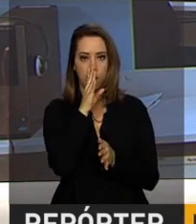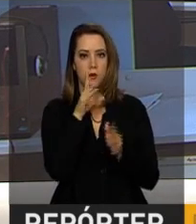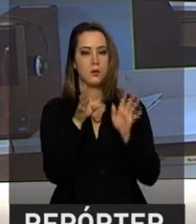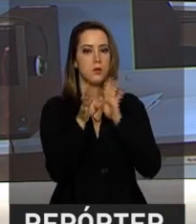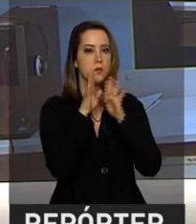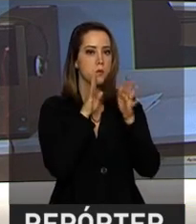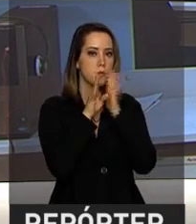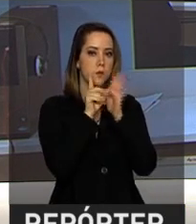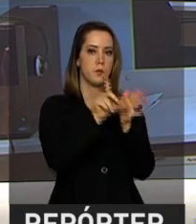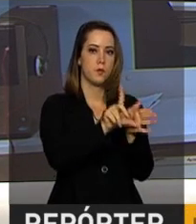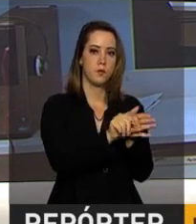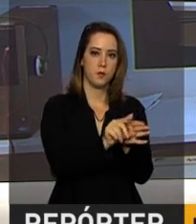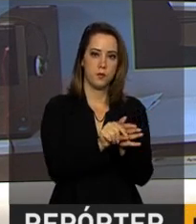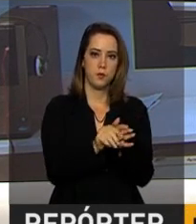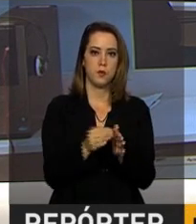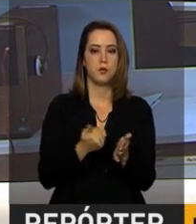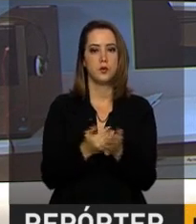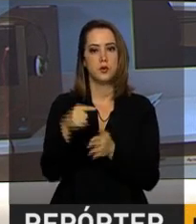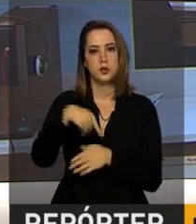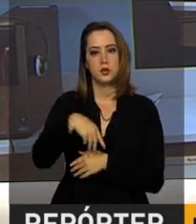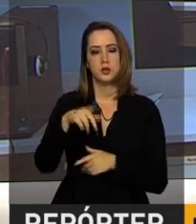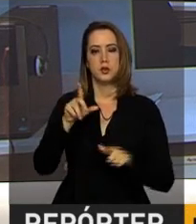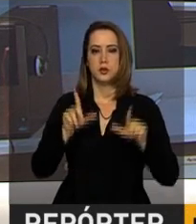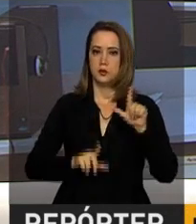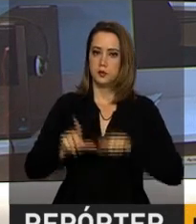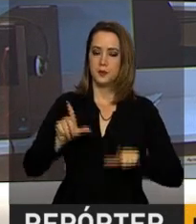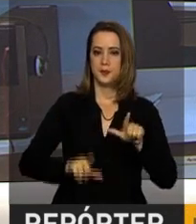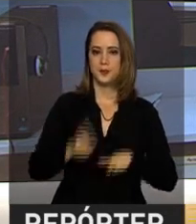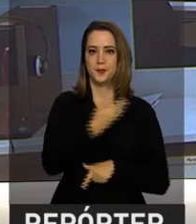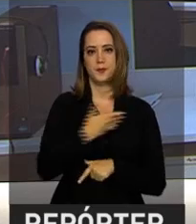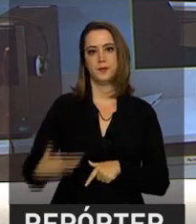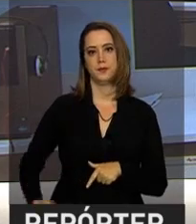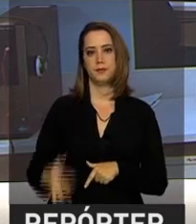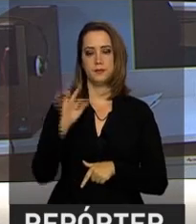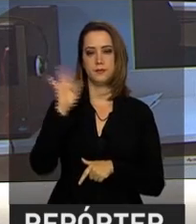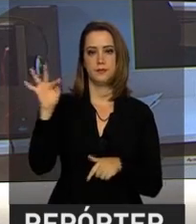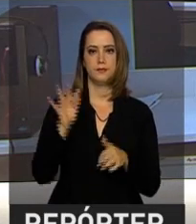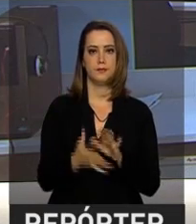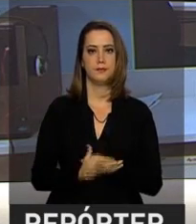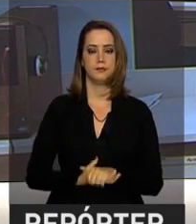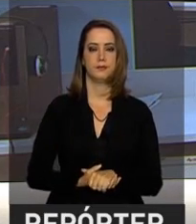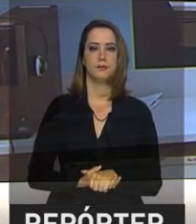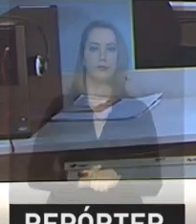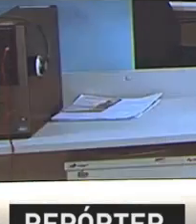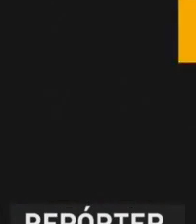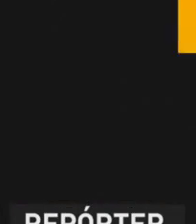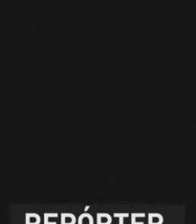em nossas redes sociais. Continue com a gente aqui na NBR, a TV do Governo Federal.